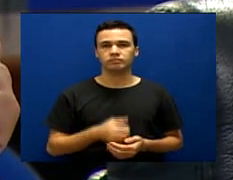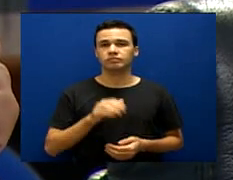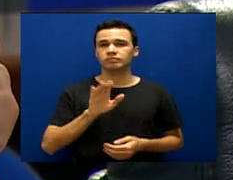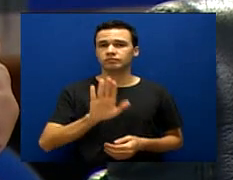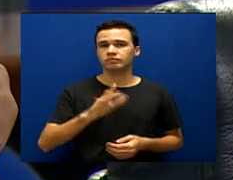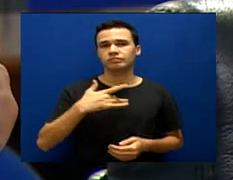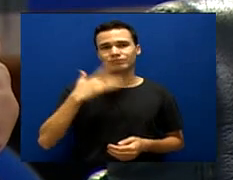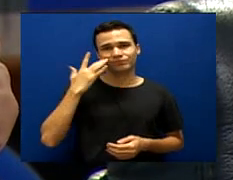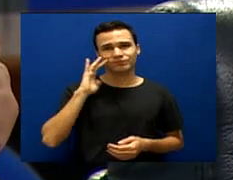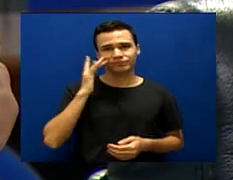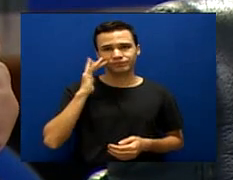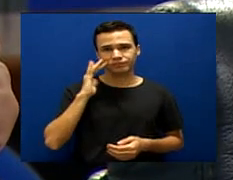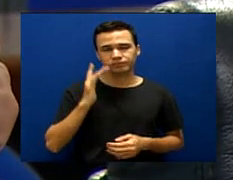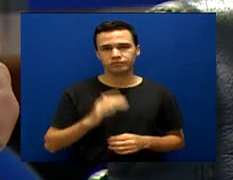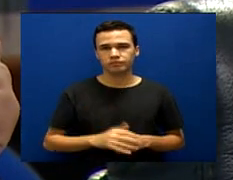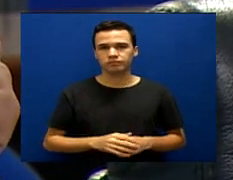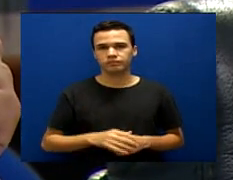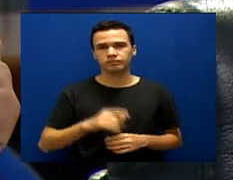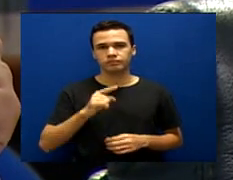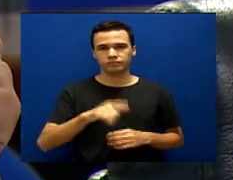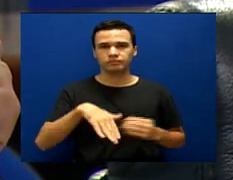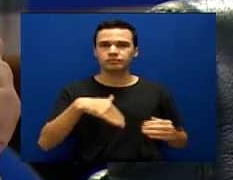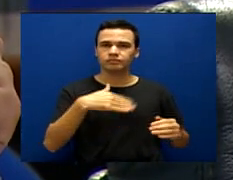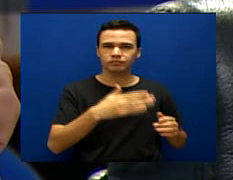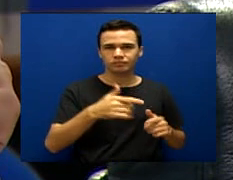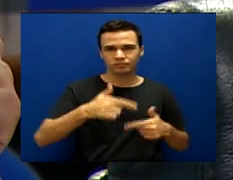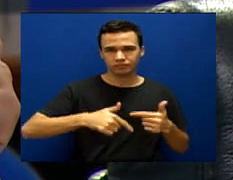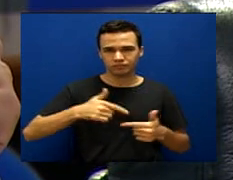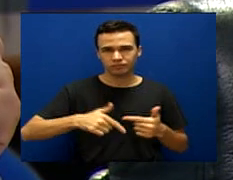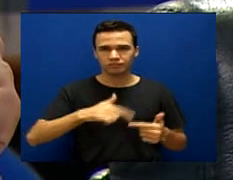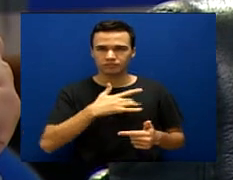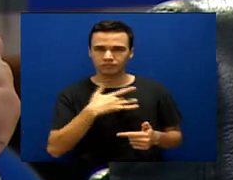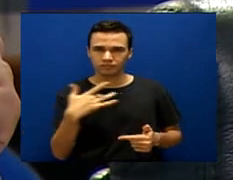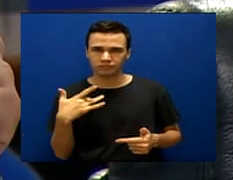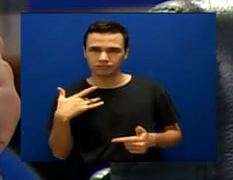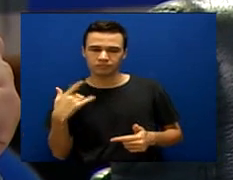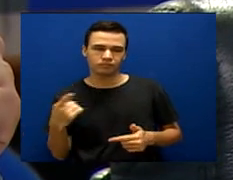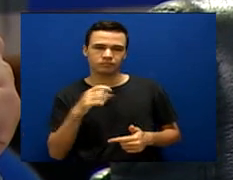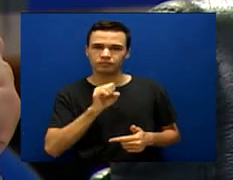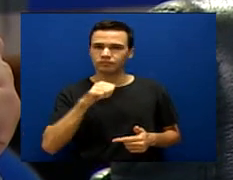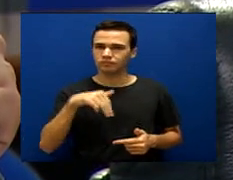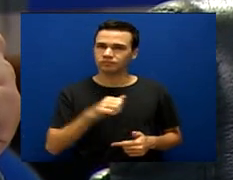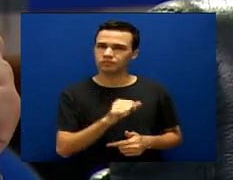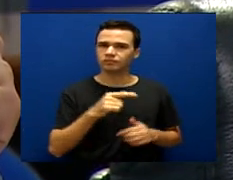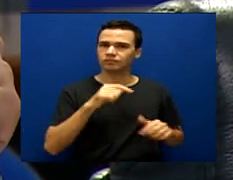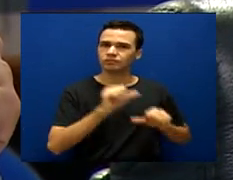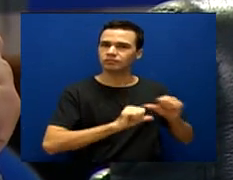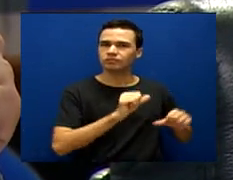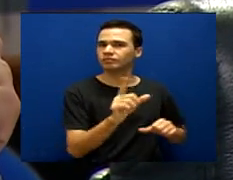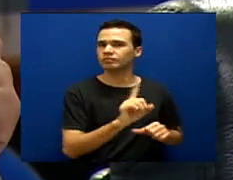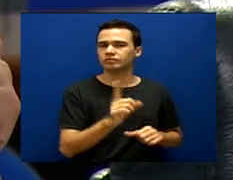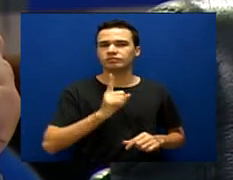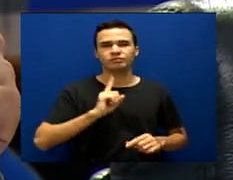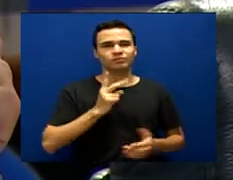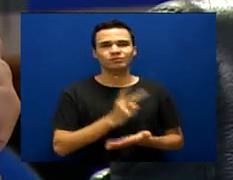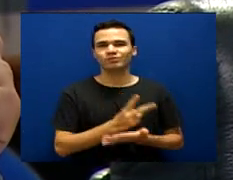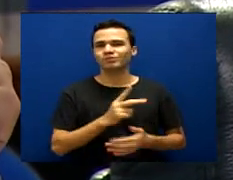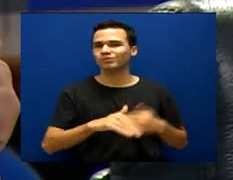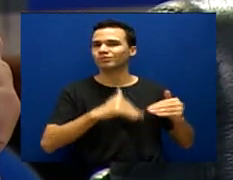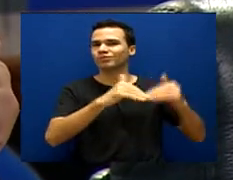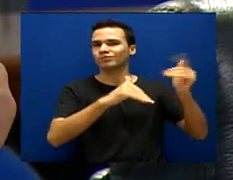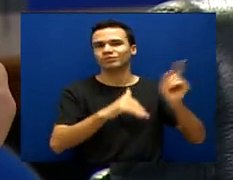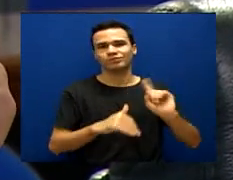só que eu acho que enquanto a transição das atividades de saúde para o SEMA não ocorrerem, nada vai funcionar, nada vai